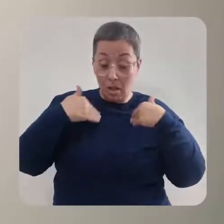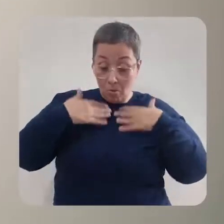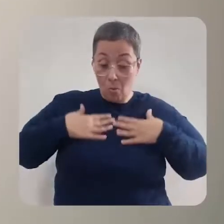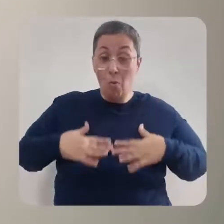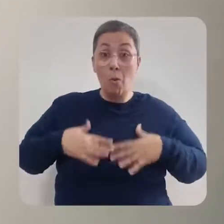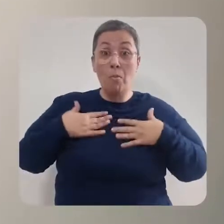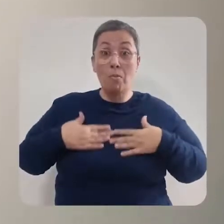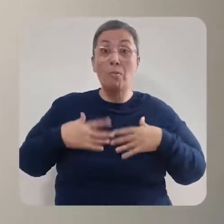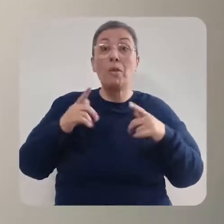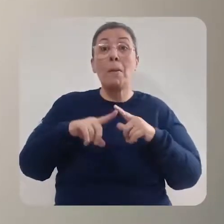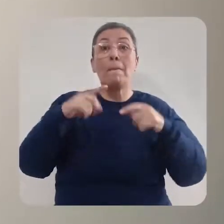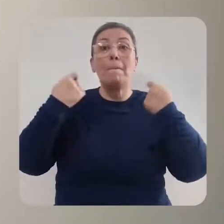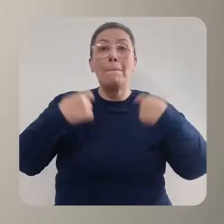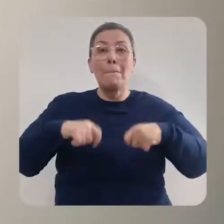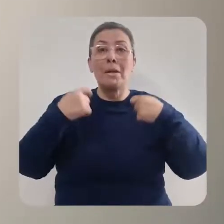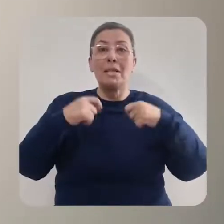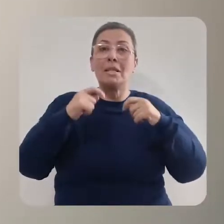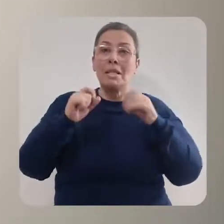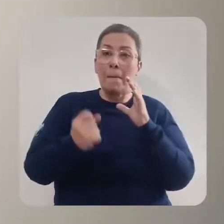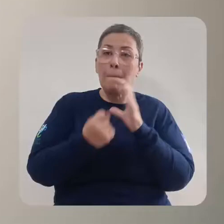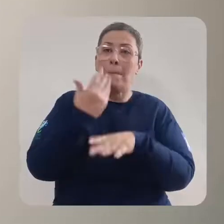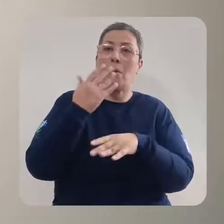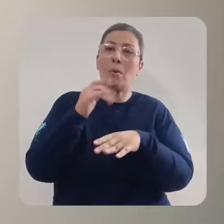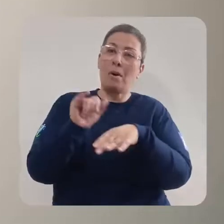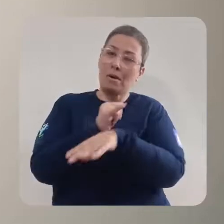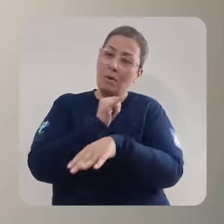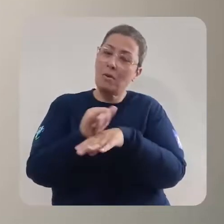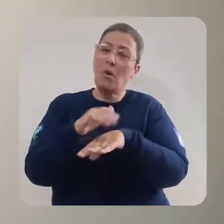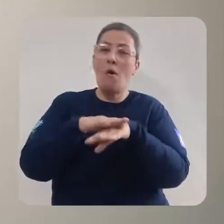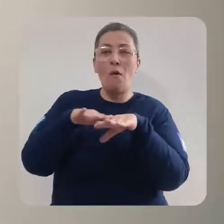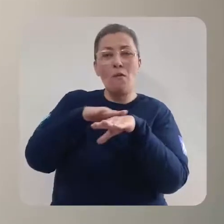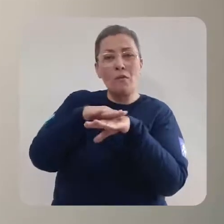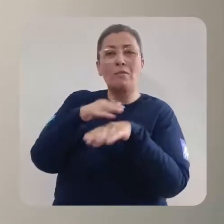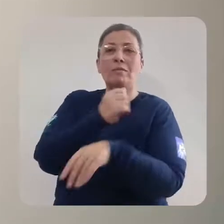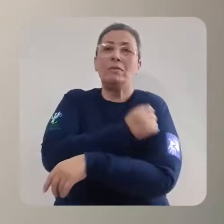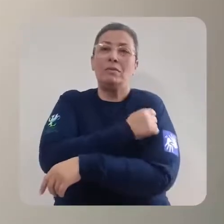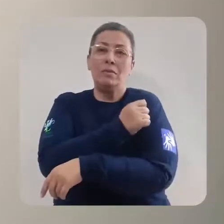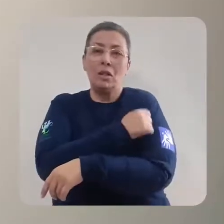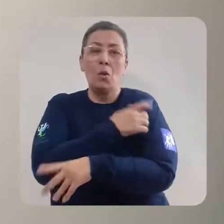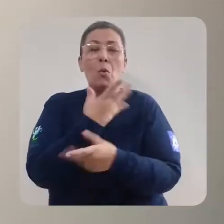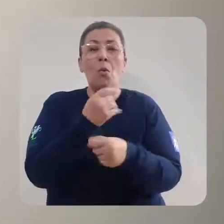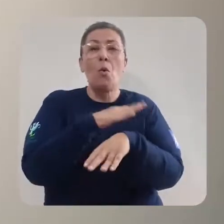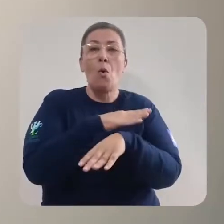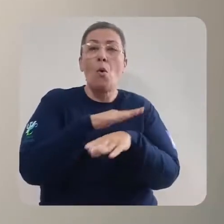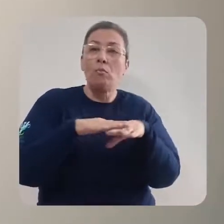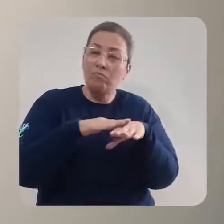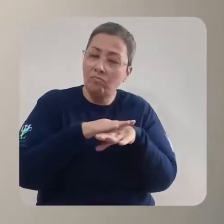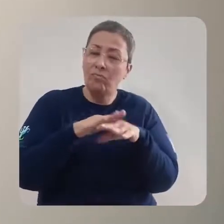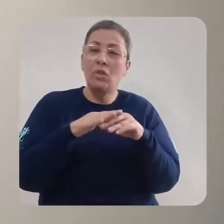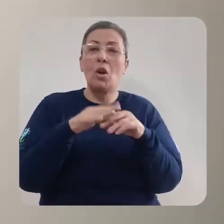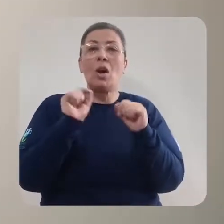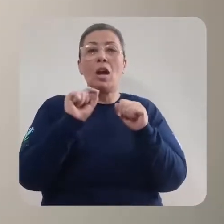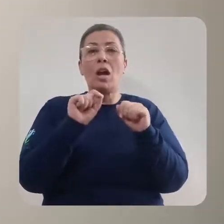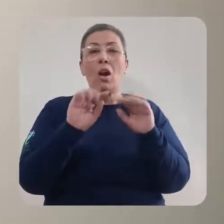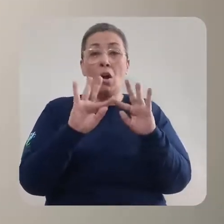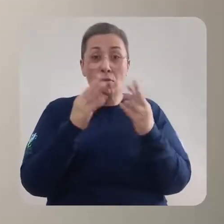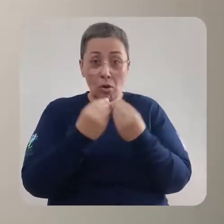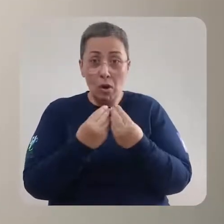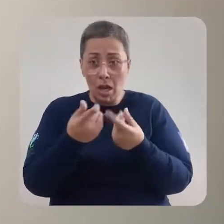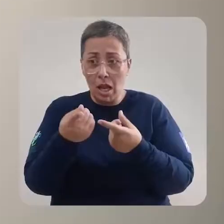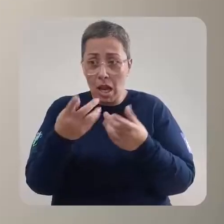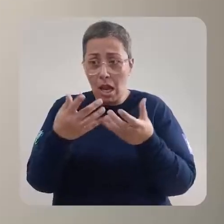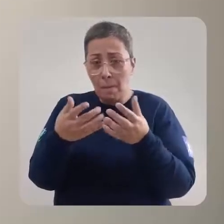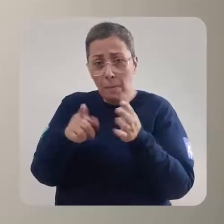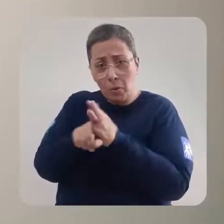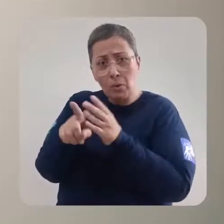corpo. Então, nós precisamos ali criar estratégias, conversar com este educando, conversar com a família, ele deixa pentear o